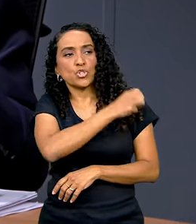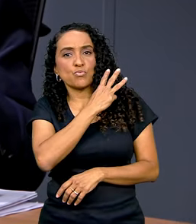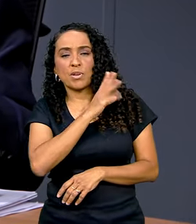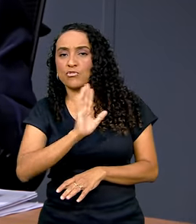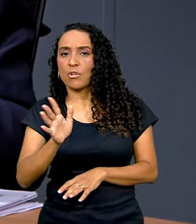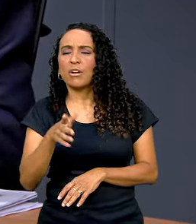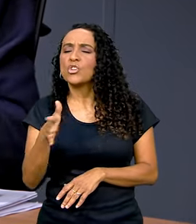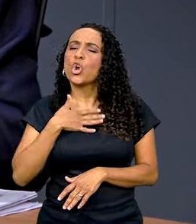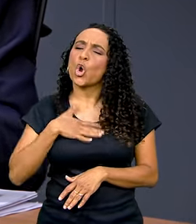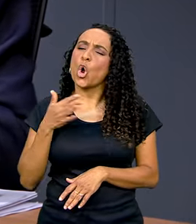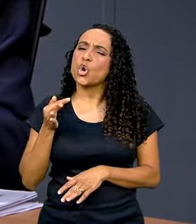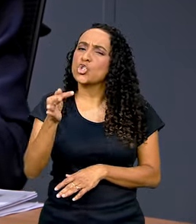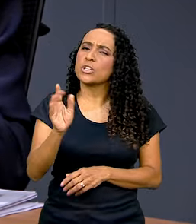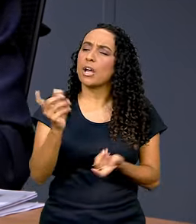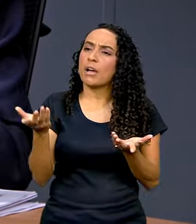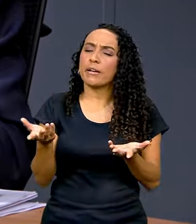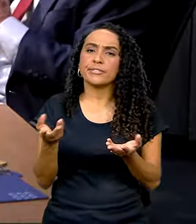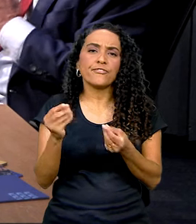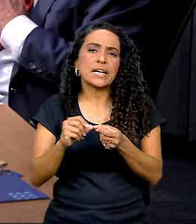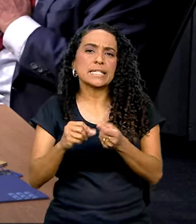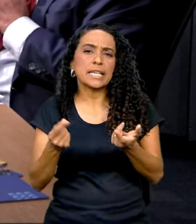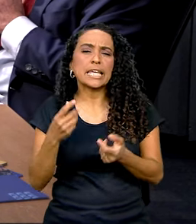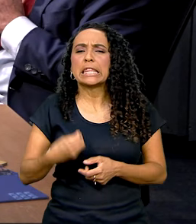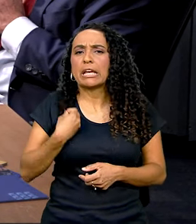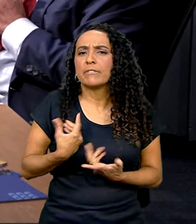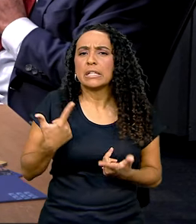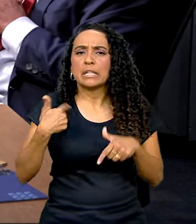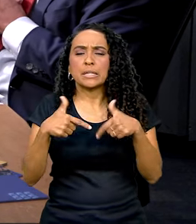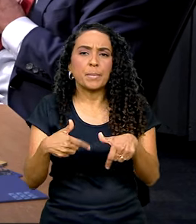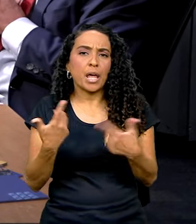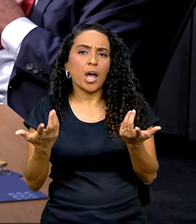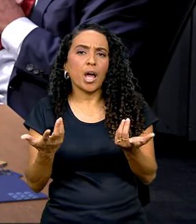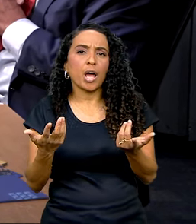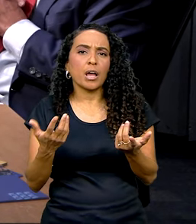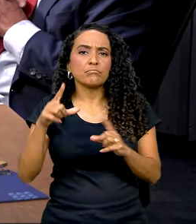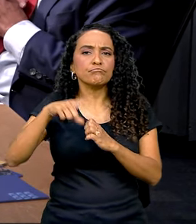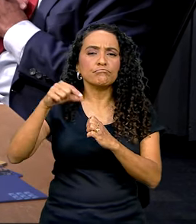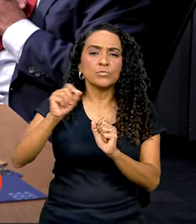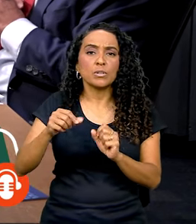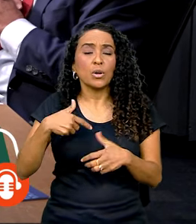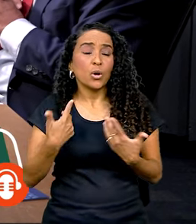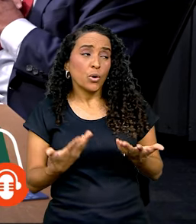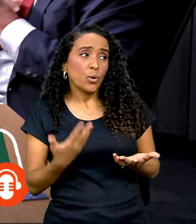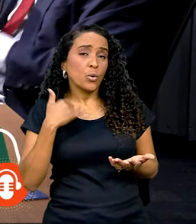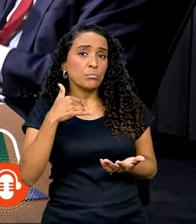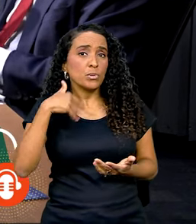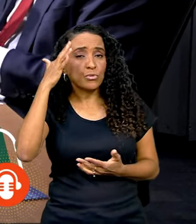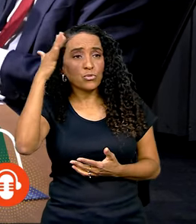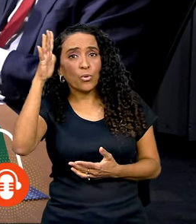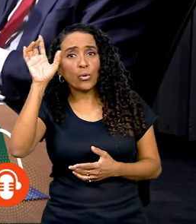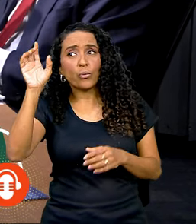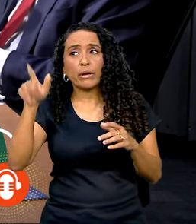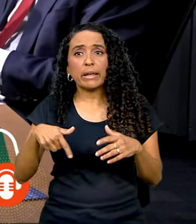o ensino médio O que que você gostaria assim de fazer na vida trabalhar empreender ela disse olha